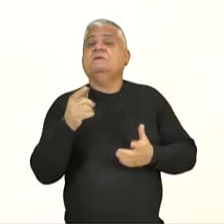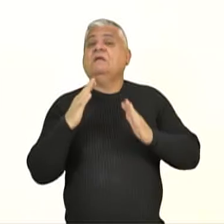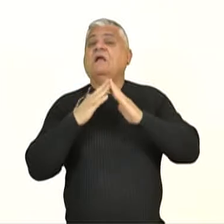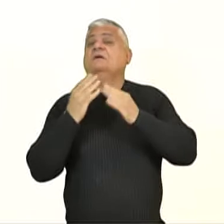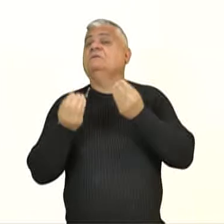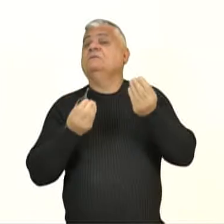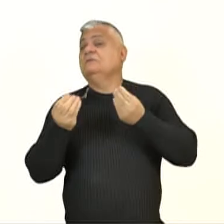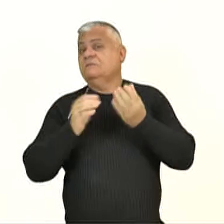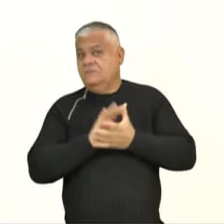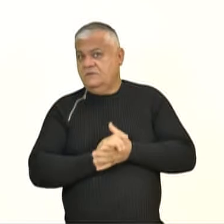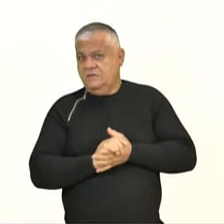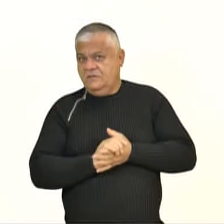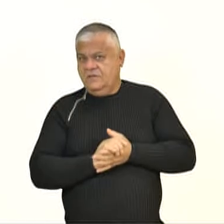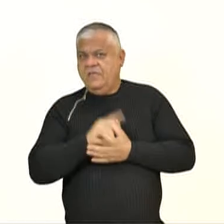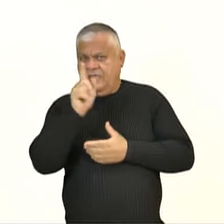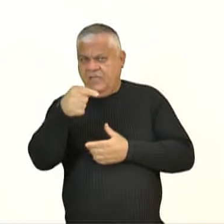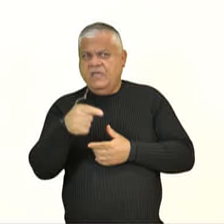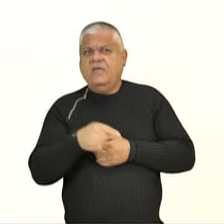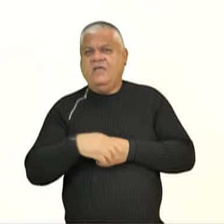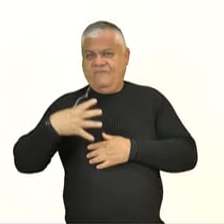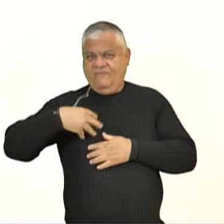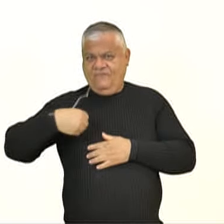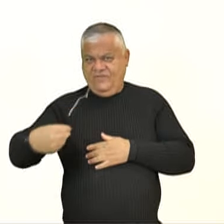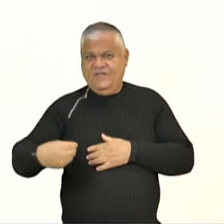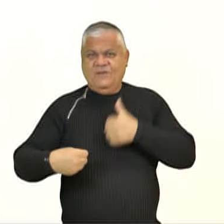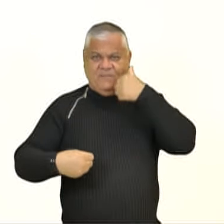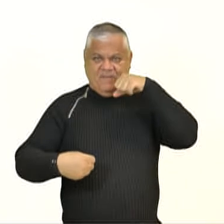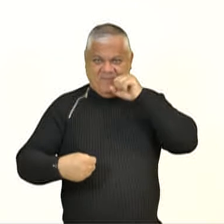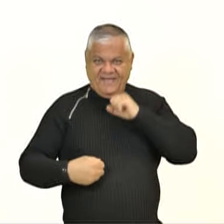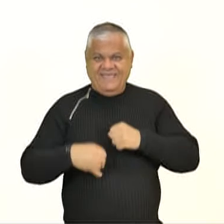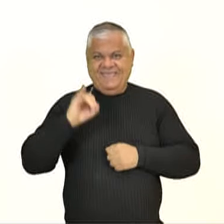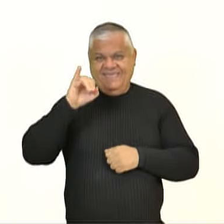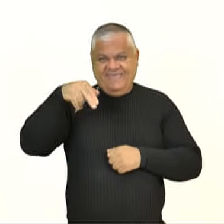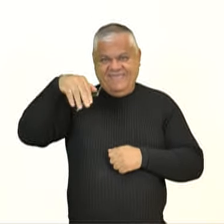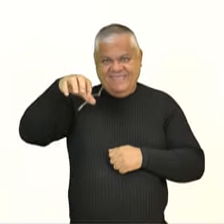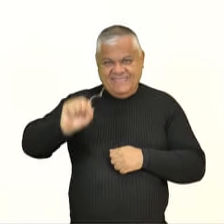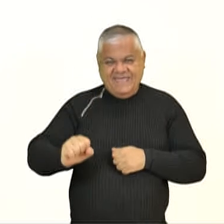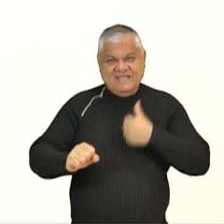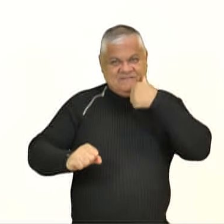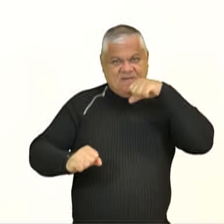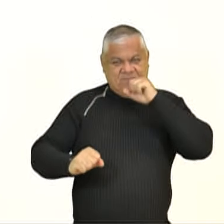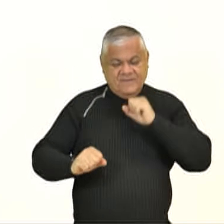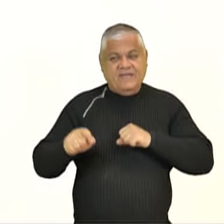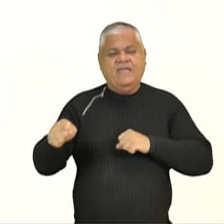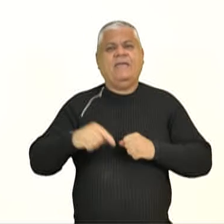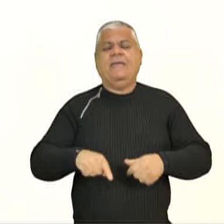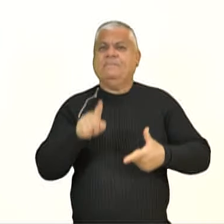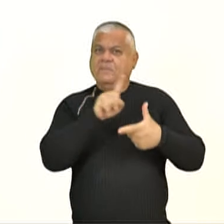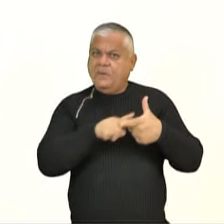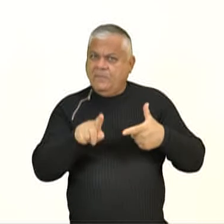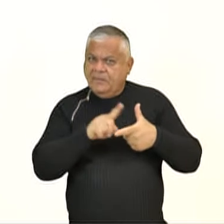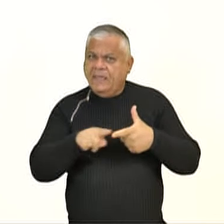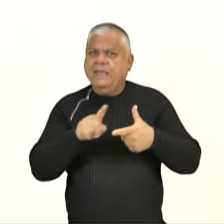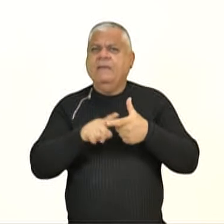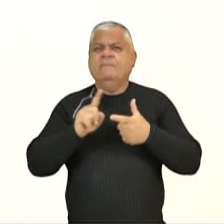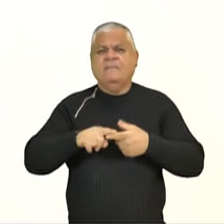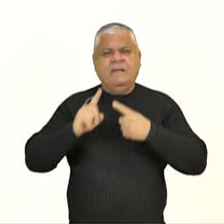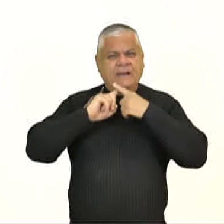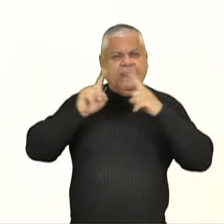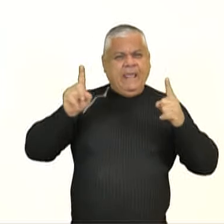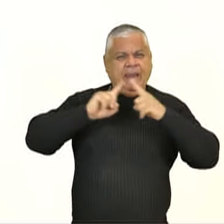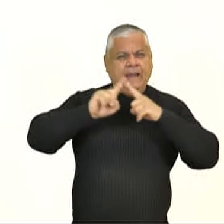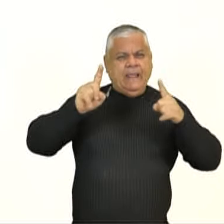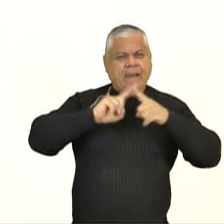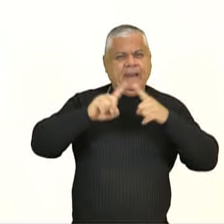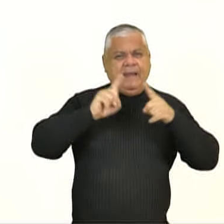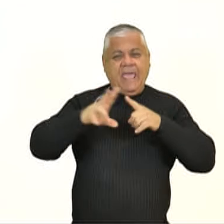lá. É uma relação conflituosa da Inês e da mãe, marcada pela autoridade materna relativamente à